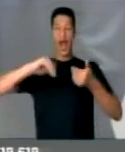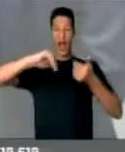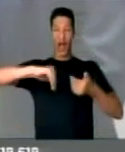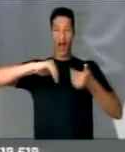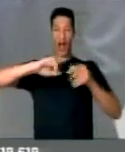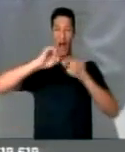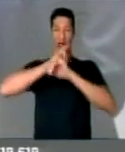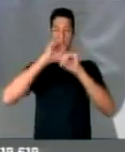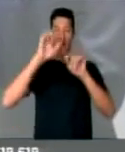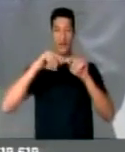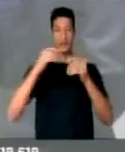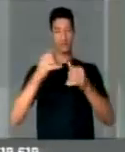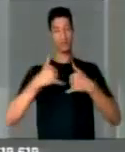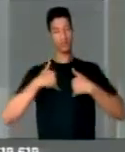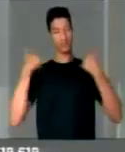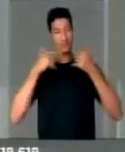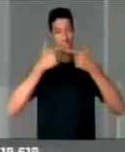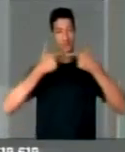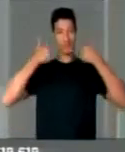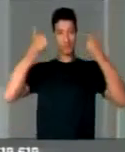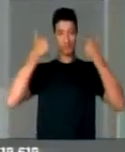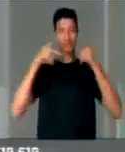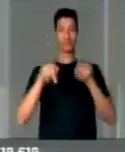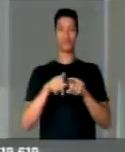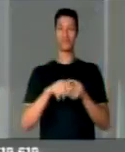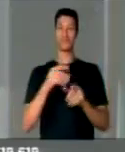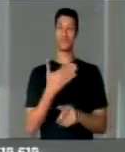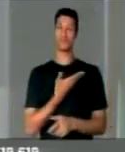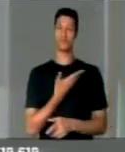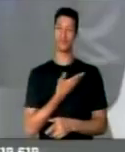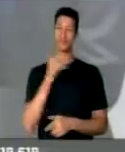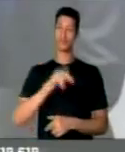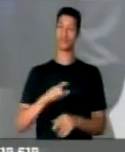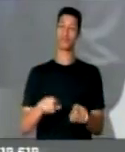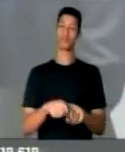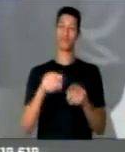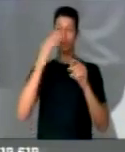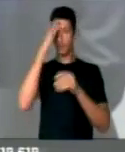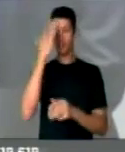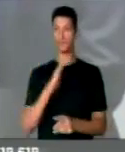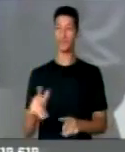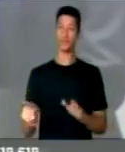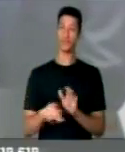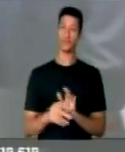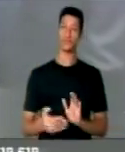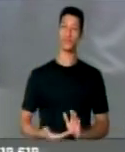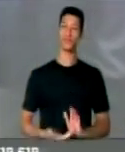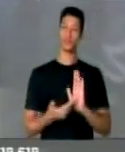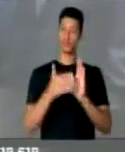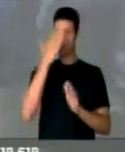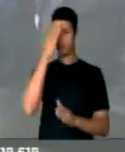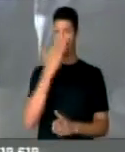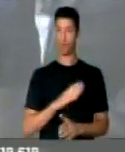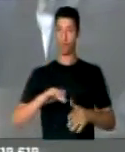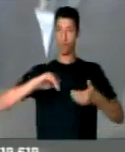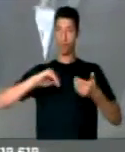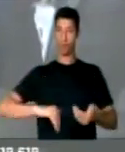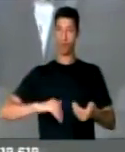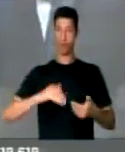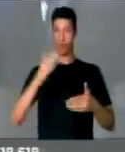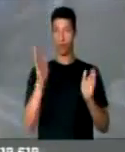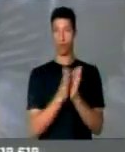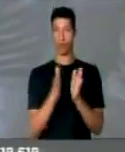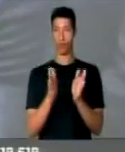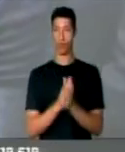Congresso, dizer que isso nos deixa muito grande ser seu companheiro, ser seu colega aqui, e você honra essa casa e honra esse Congresso Nacional.